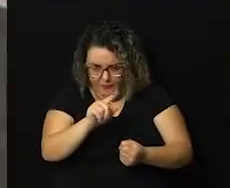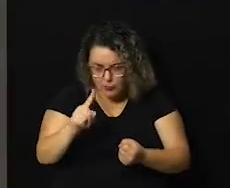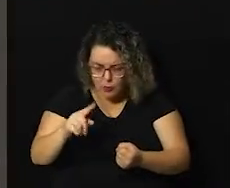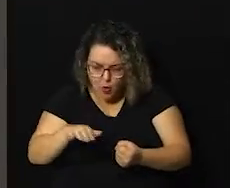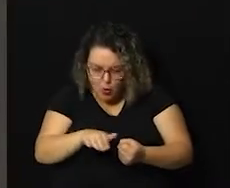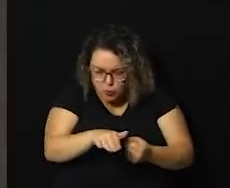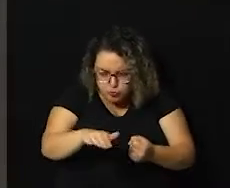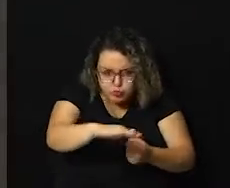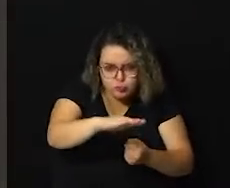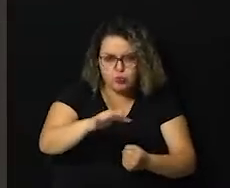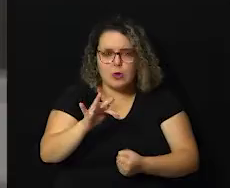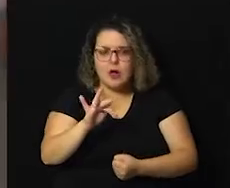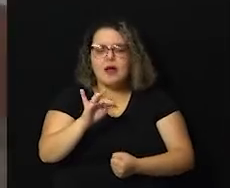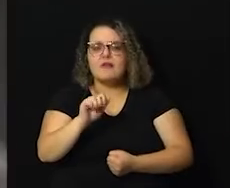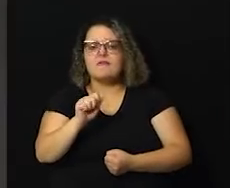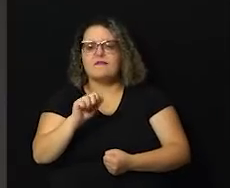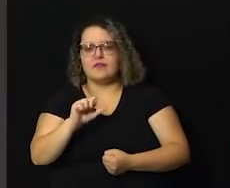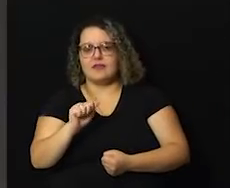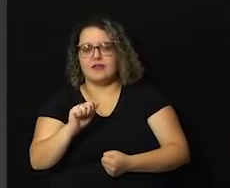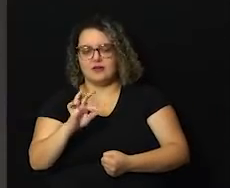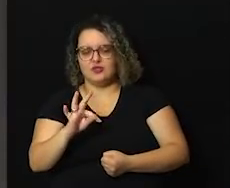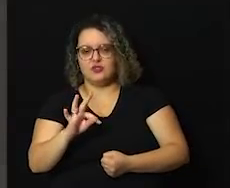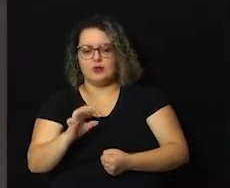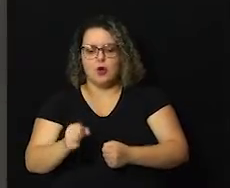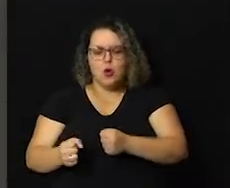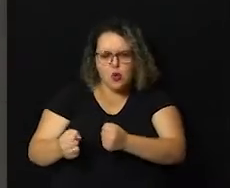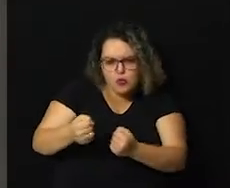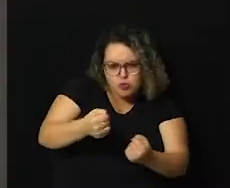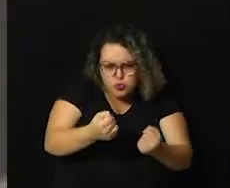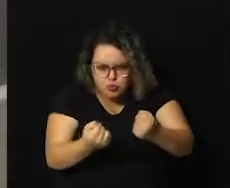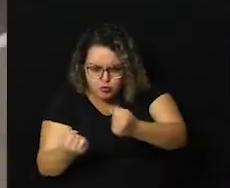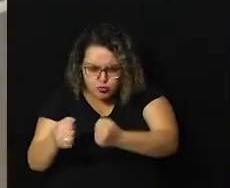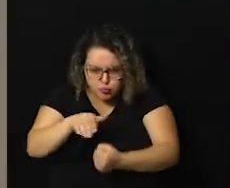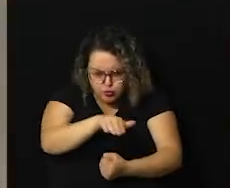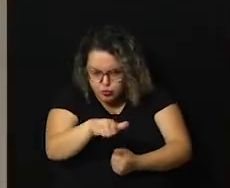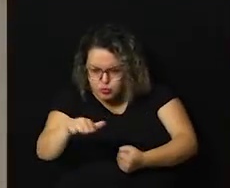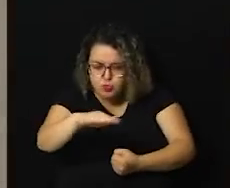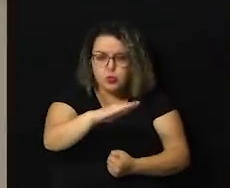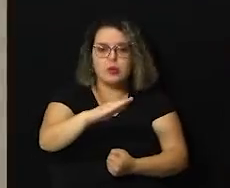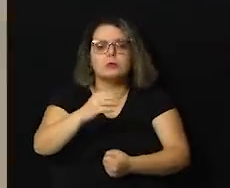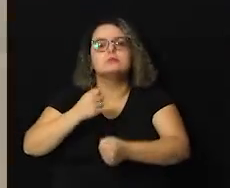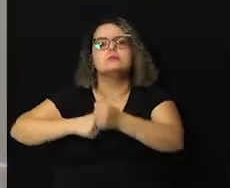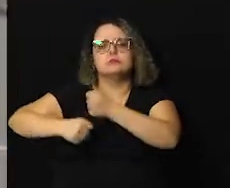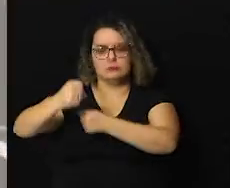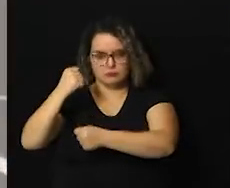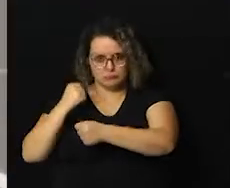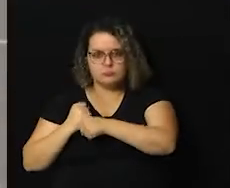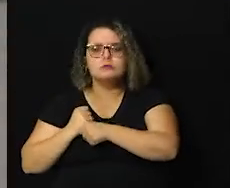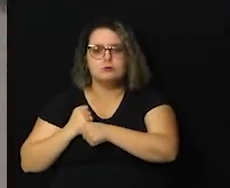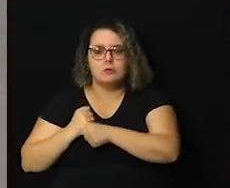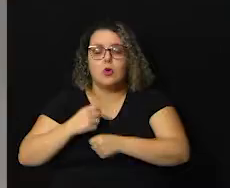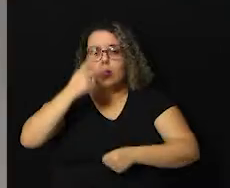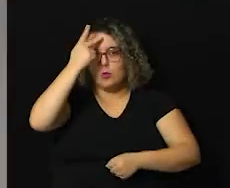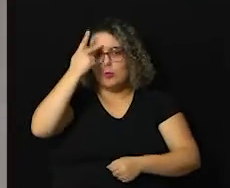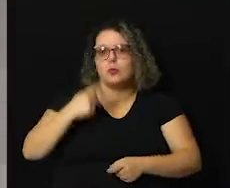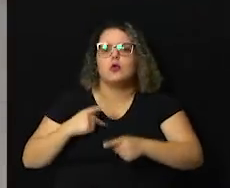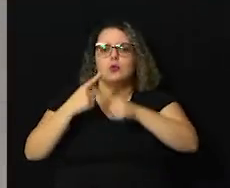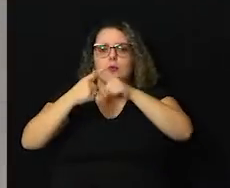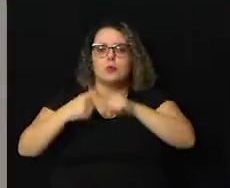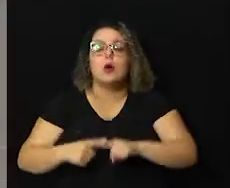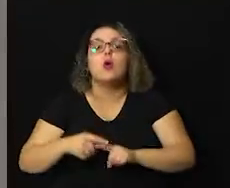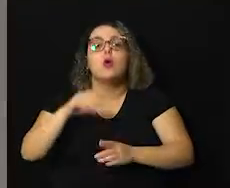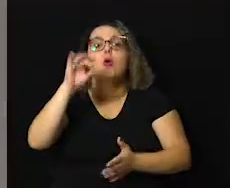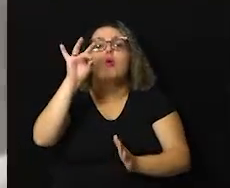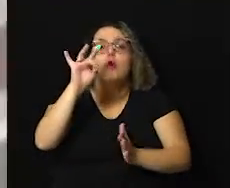grafia que a organizadora da Fórmula 1 e dos esportes de automobilismo lançou no ano passado a sua própria